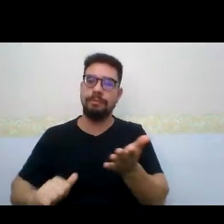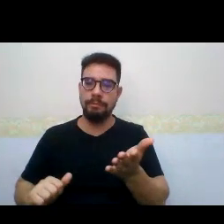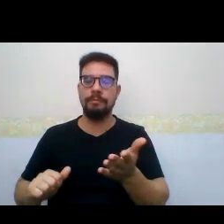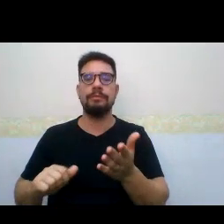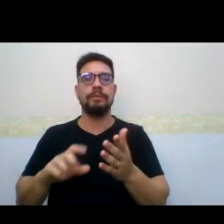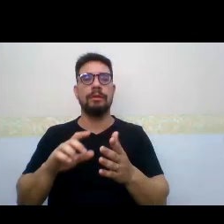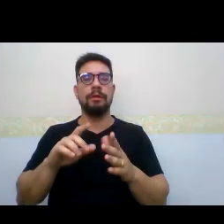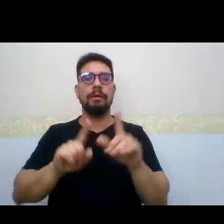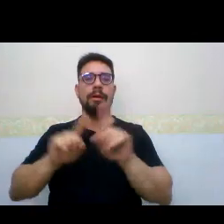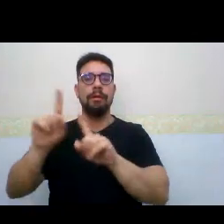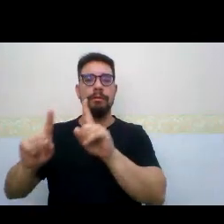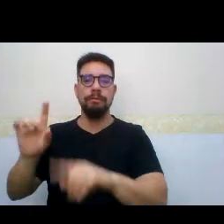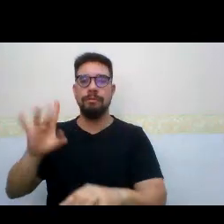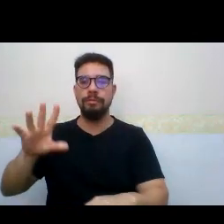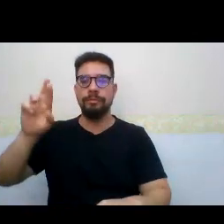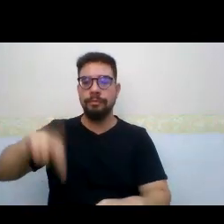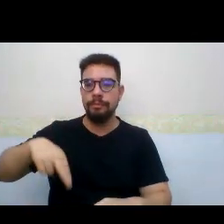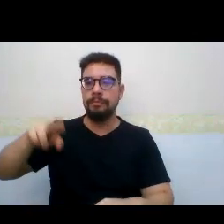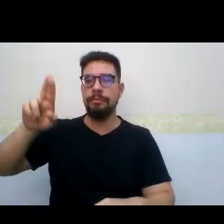de reprovar muitos alunos.